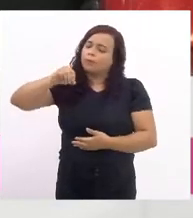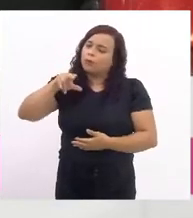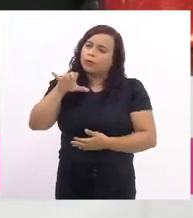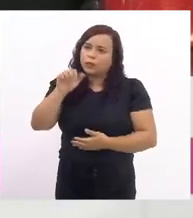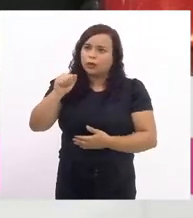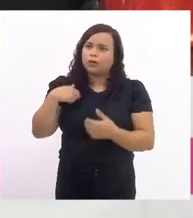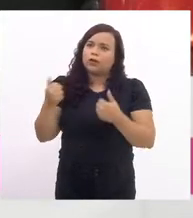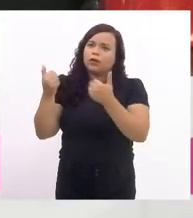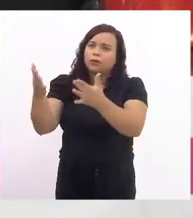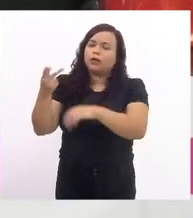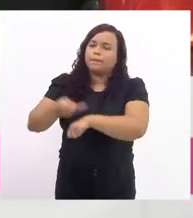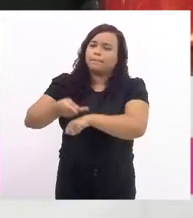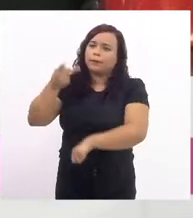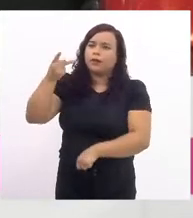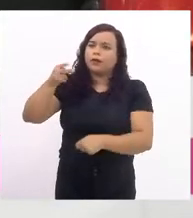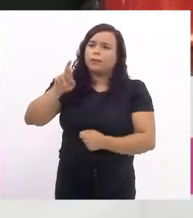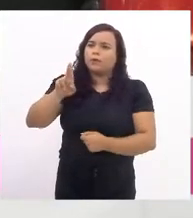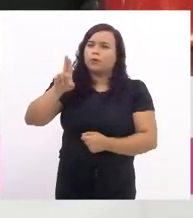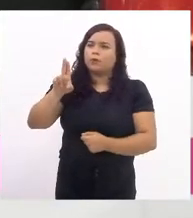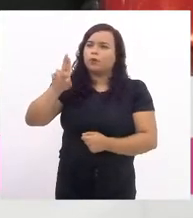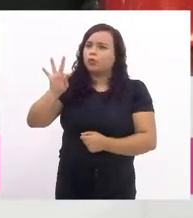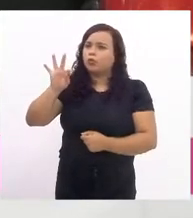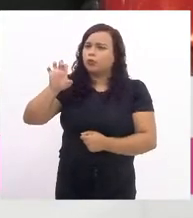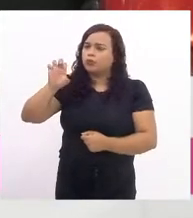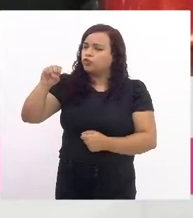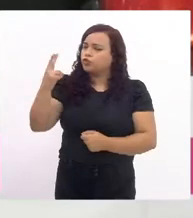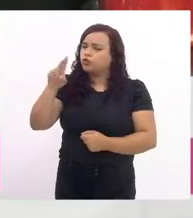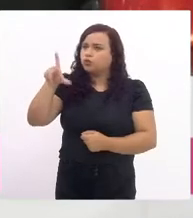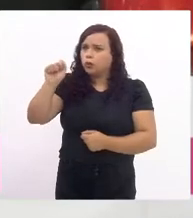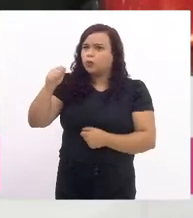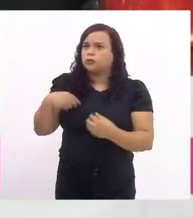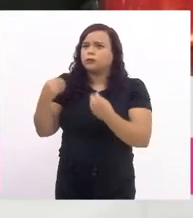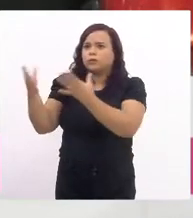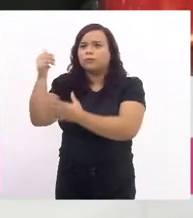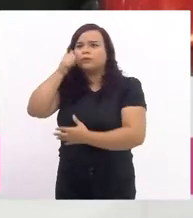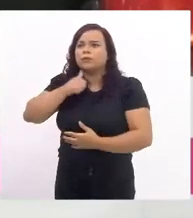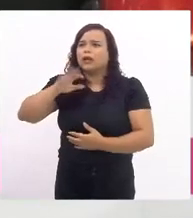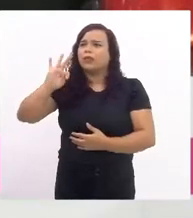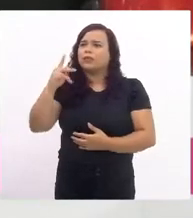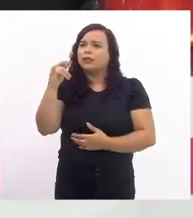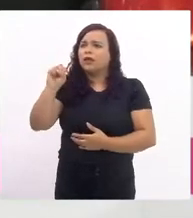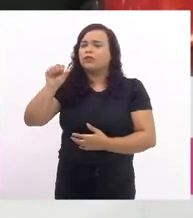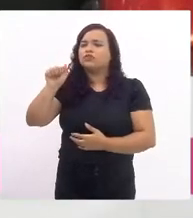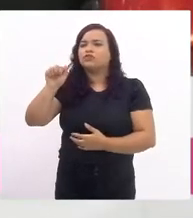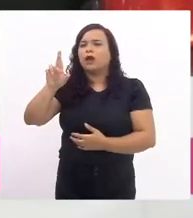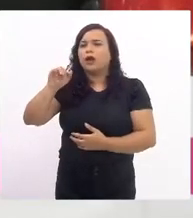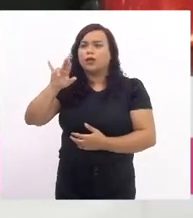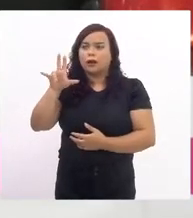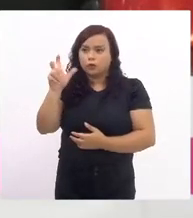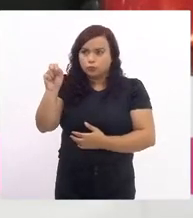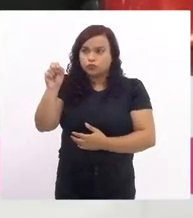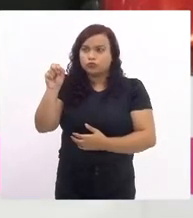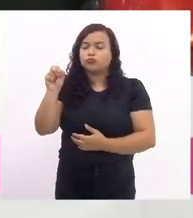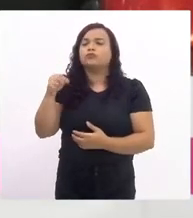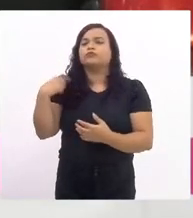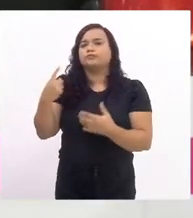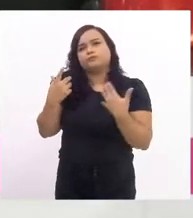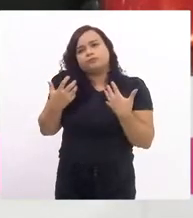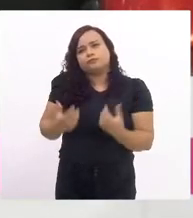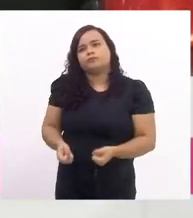prêmio Ruth Sousa para Thaís Araújo, pareceres da comissão de normas internas e proposições externas favorável.